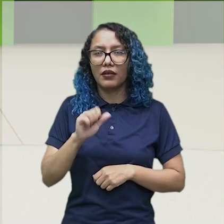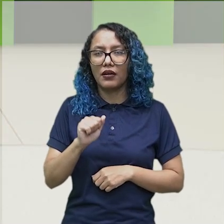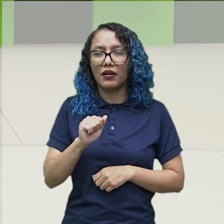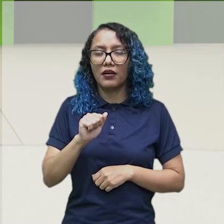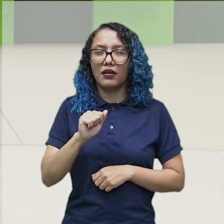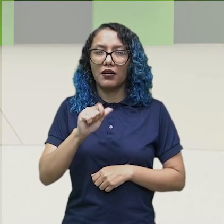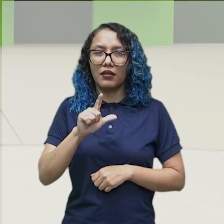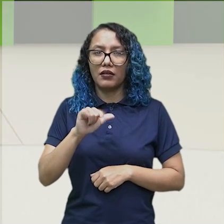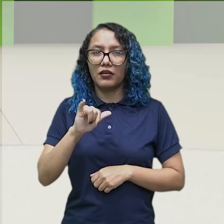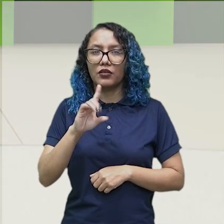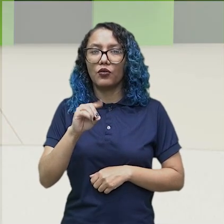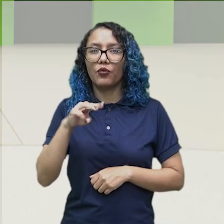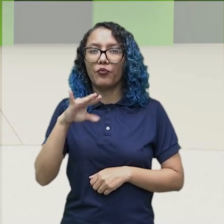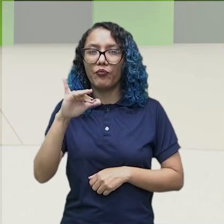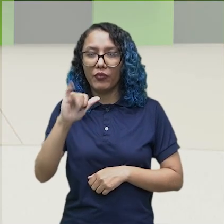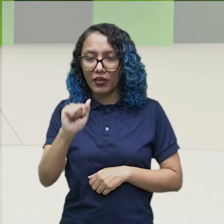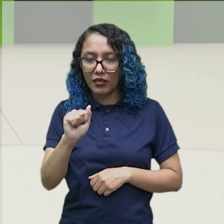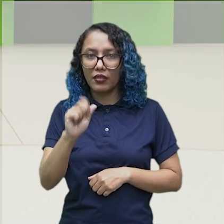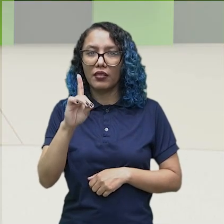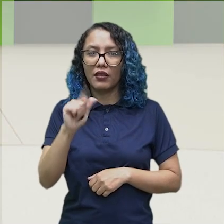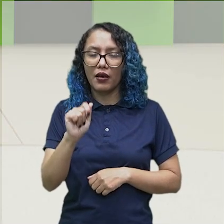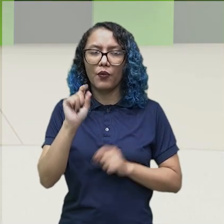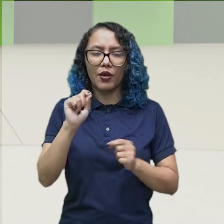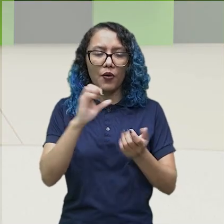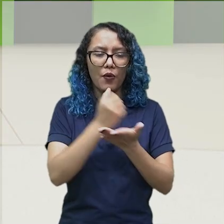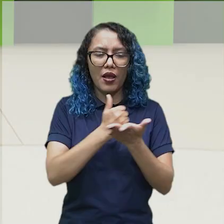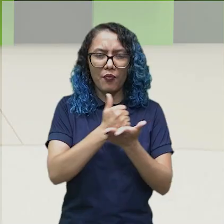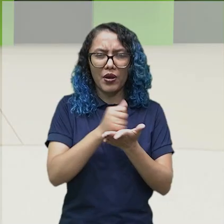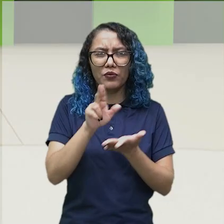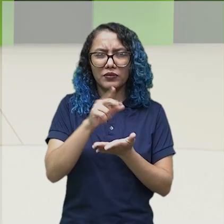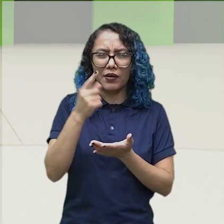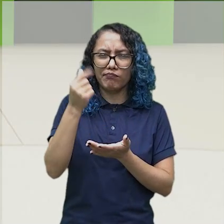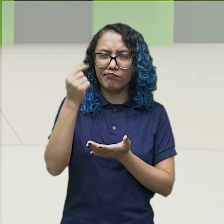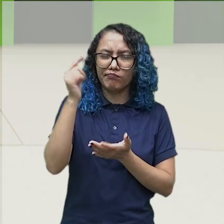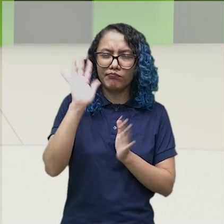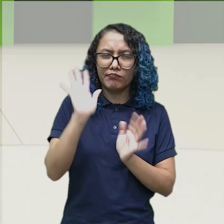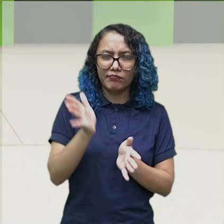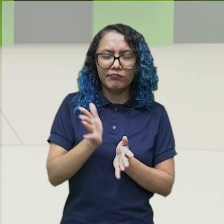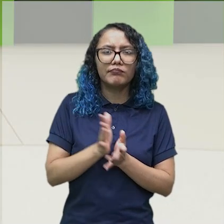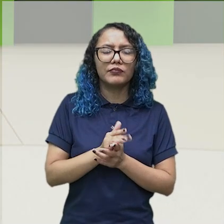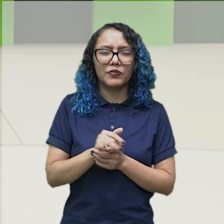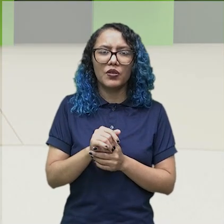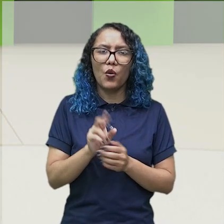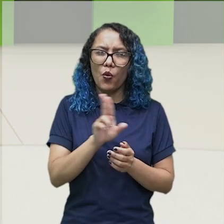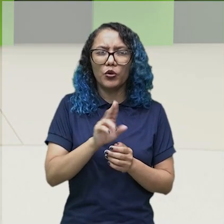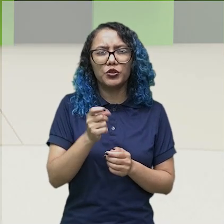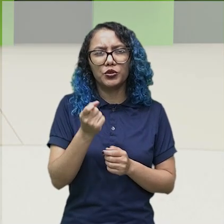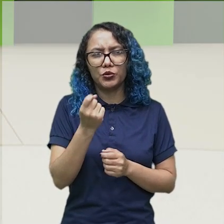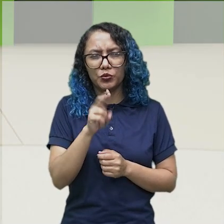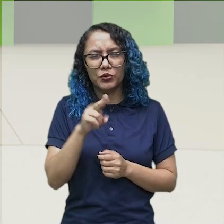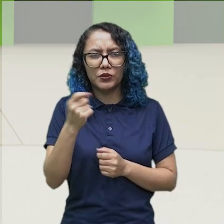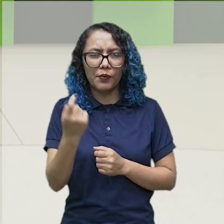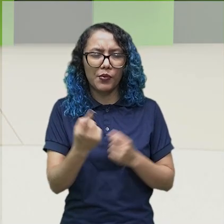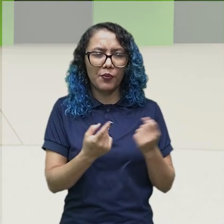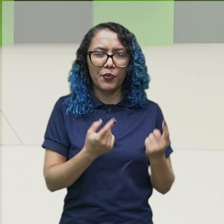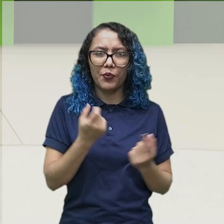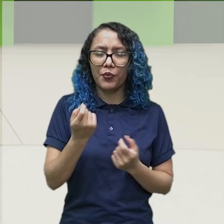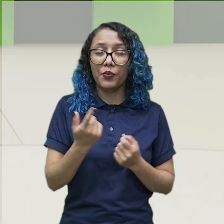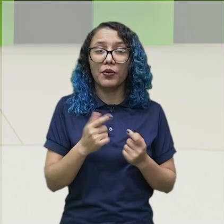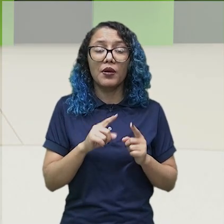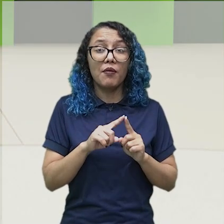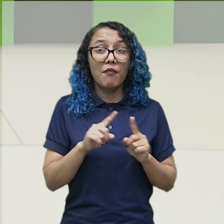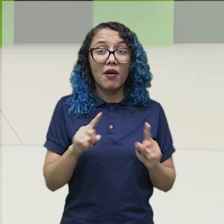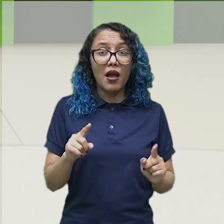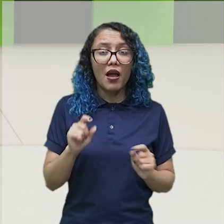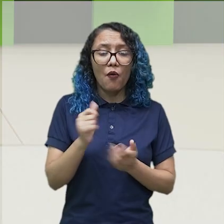um medicamento utilizado há muito tempo atrás, hoje ele já não é mais tão utilizado assim, e que,